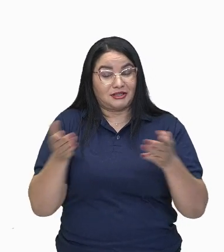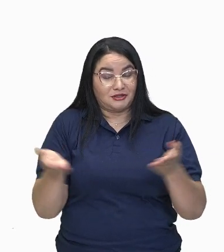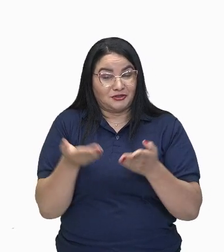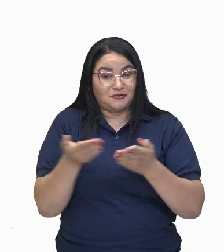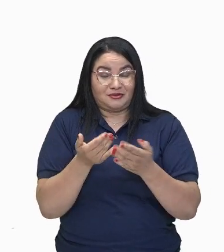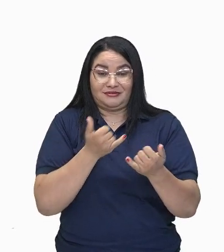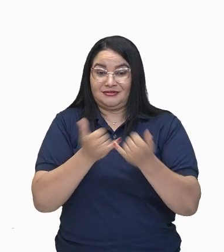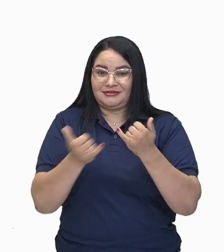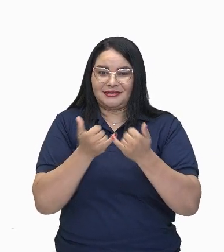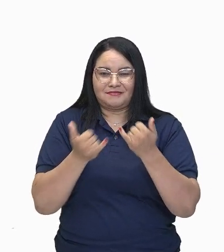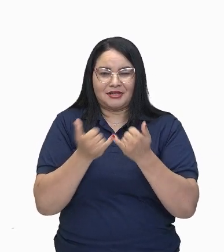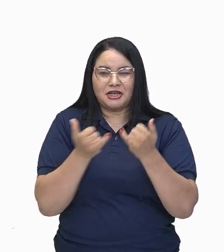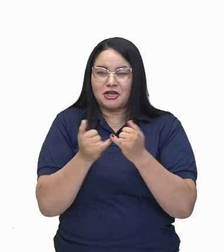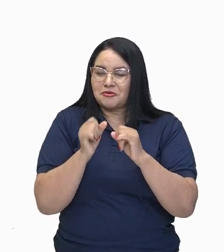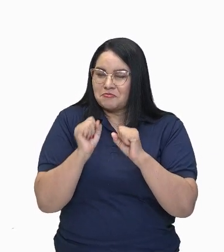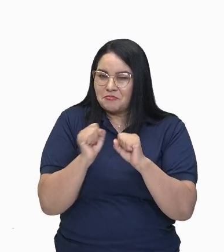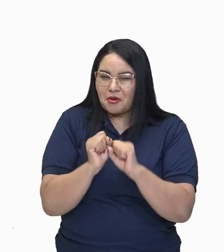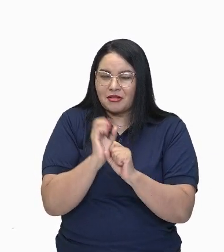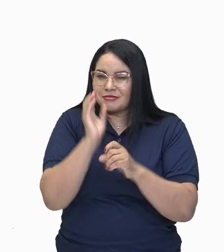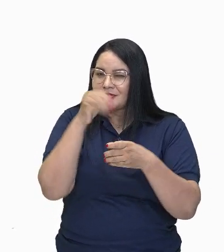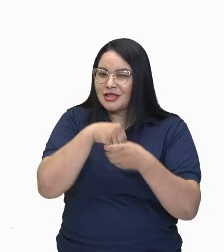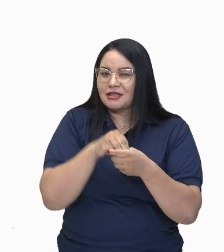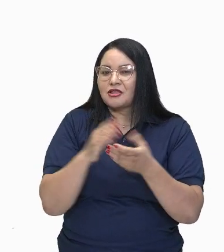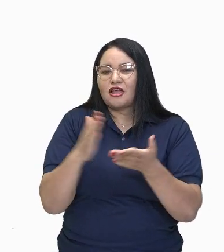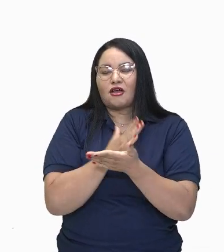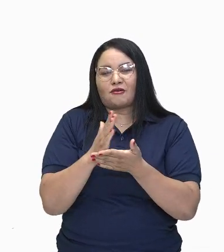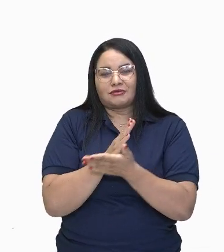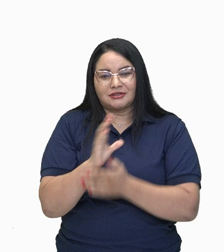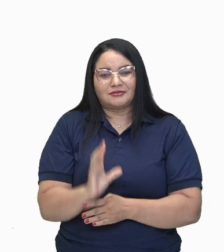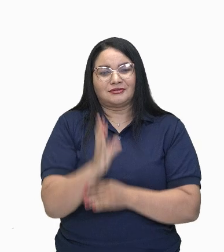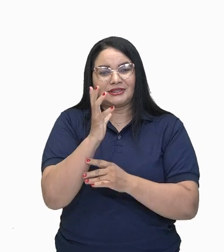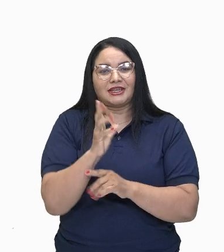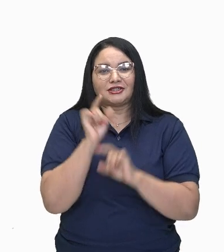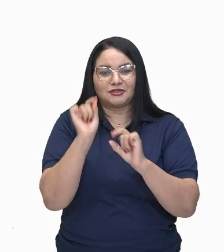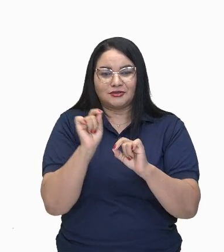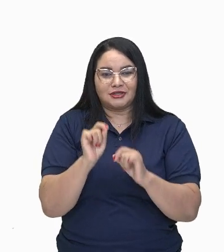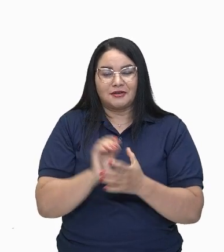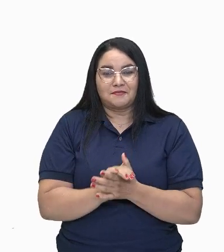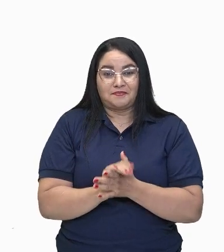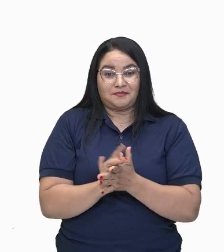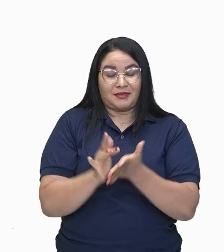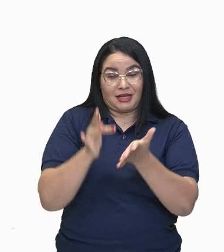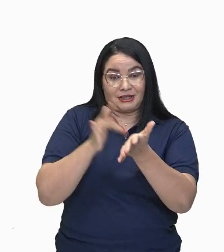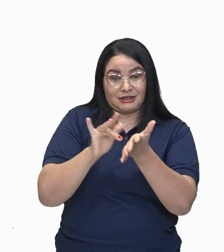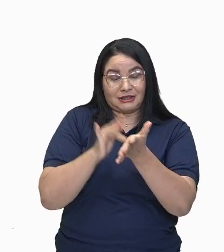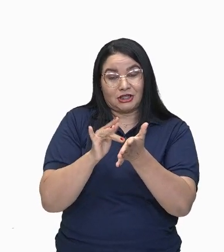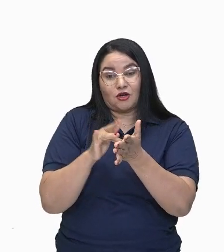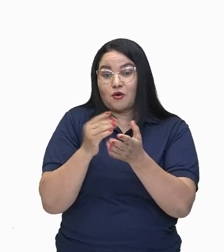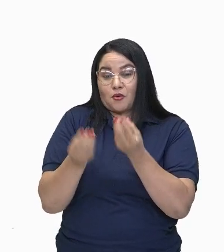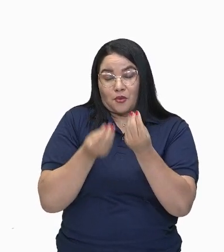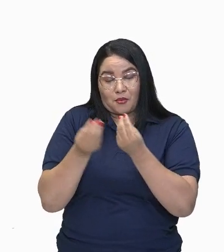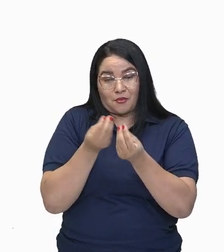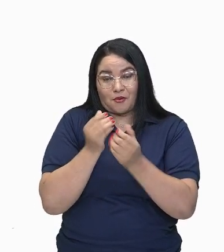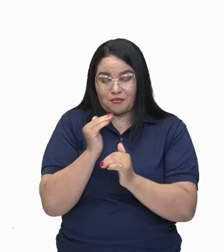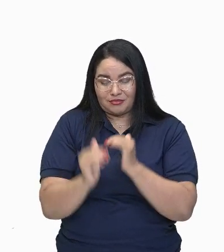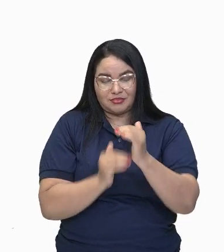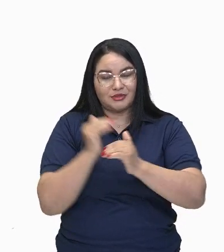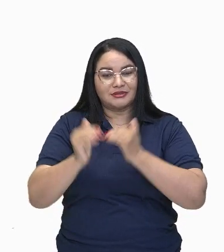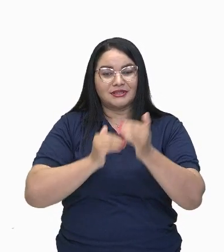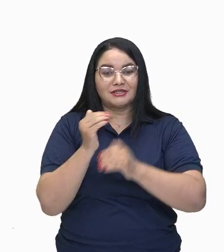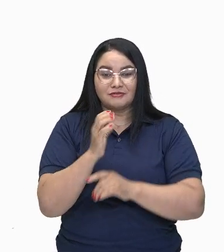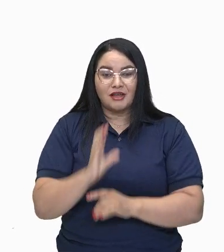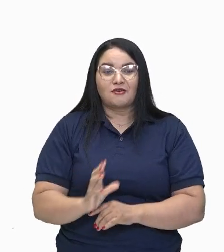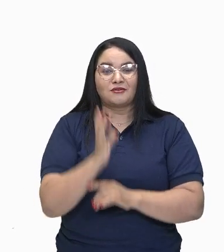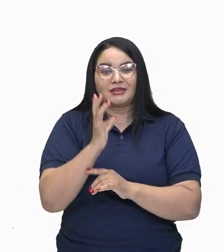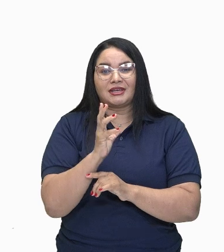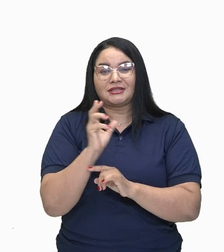aí embrenhado no chamado voto de cabresto digital, né? Com todo esse processo que nós temos aí de